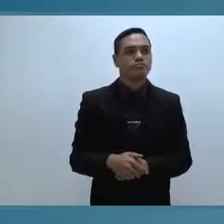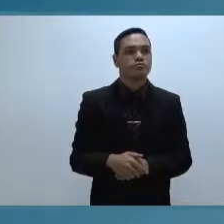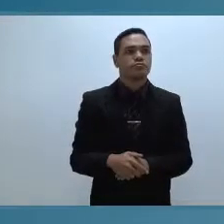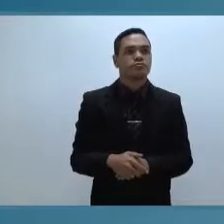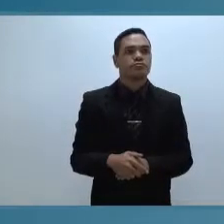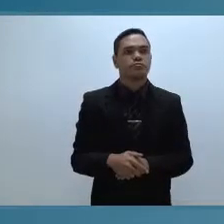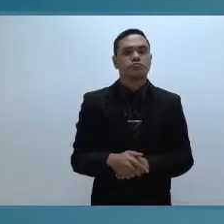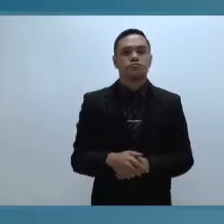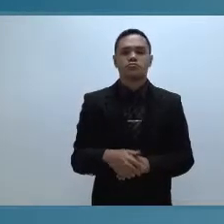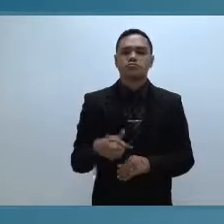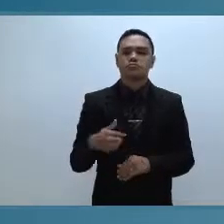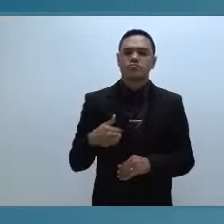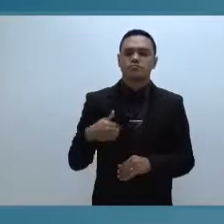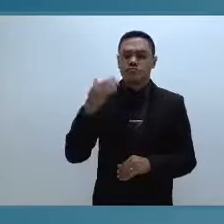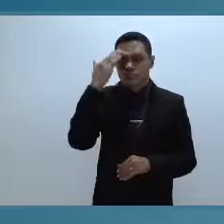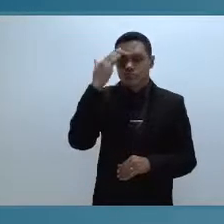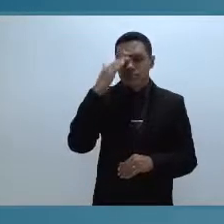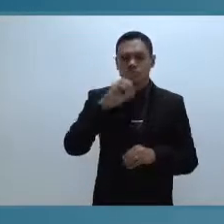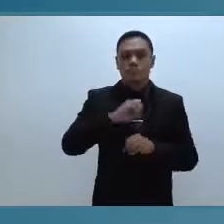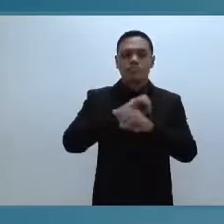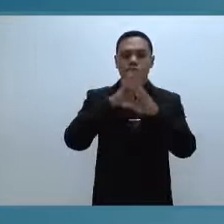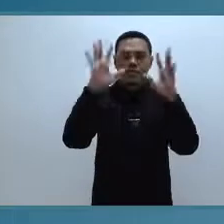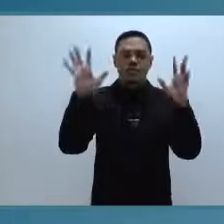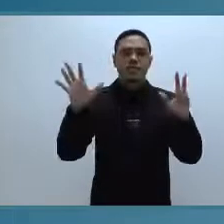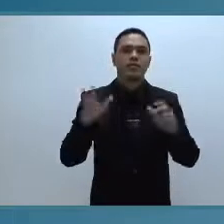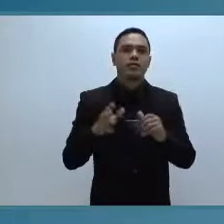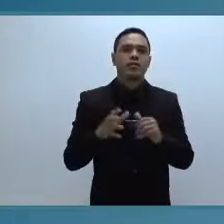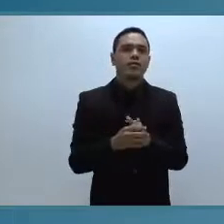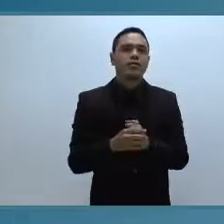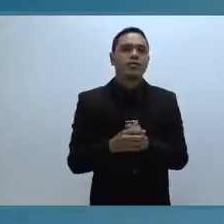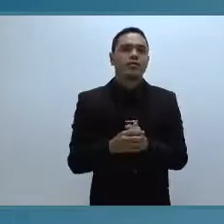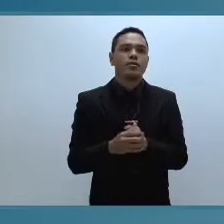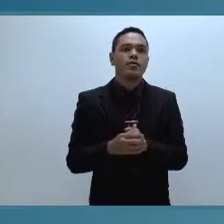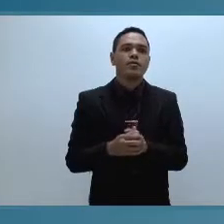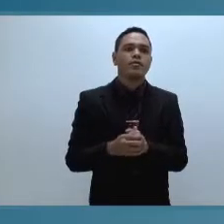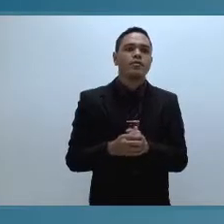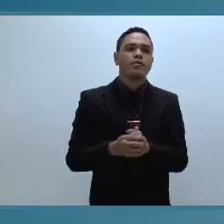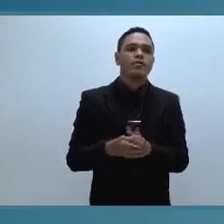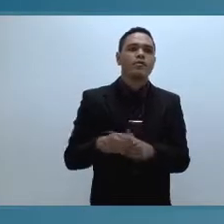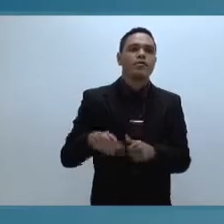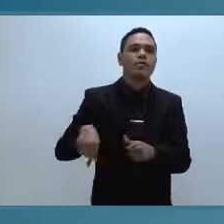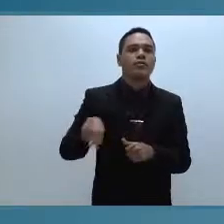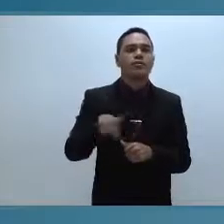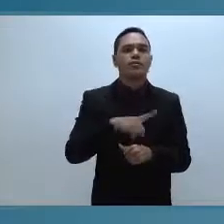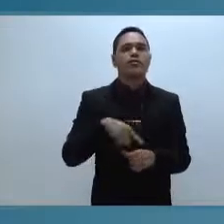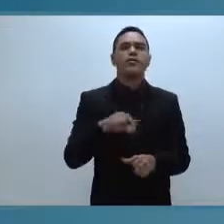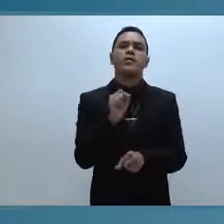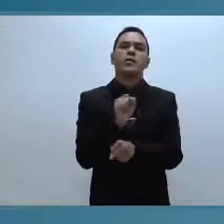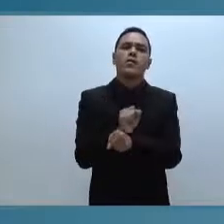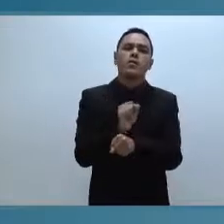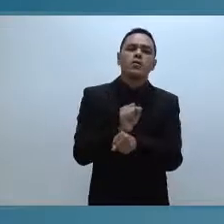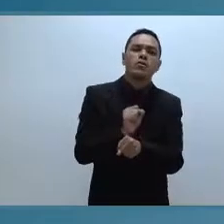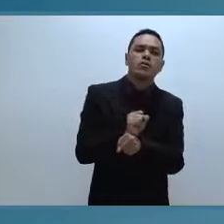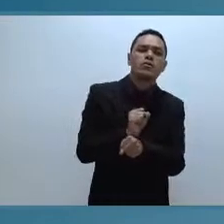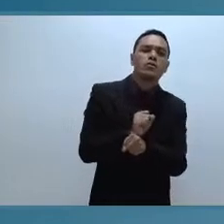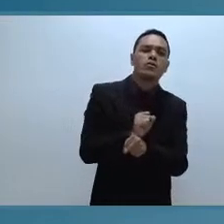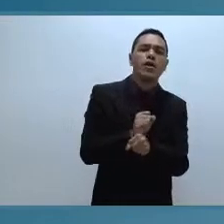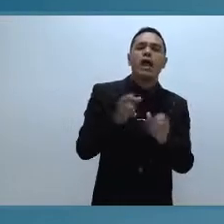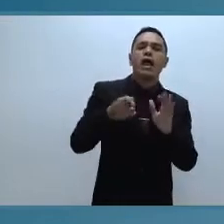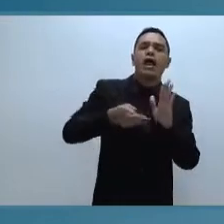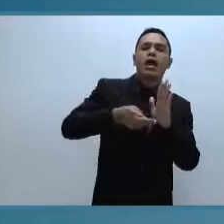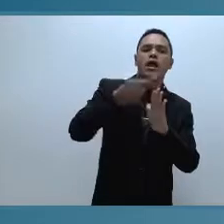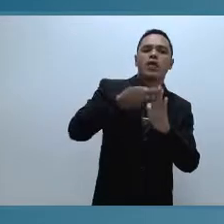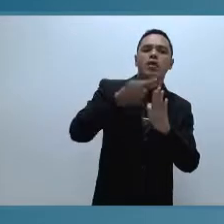resistindo, ou por conceder ou por não conceder, aguardando os termos de uma resolução que